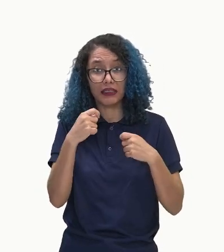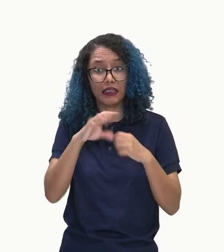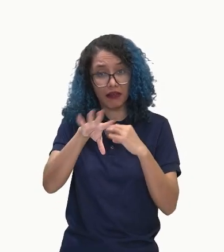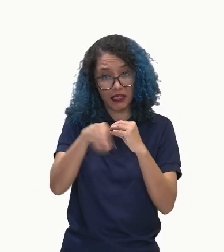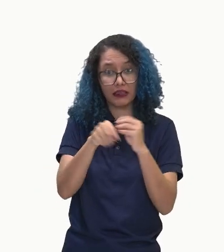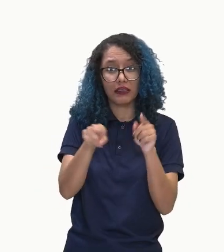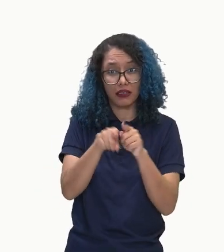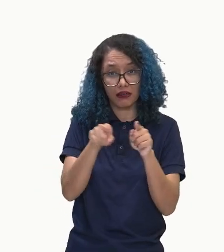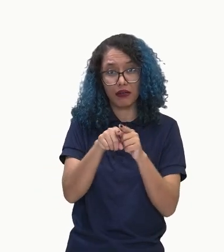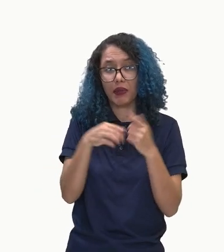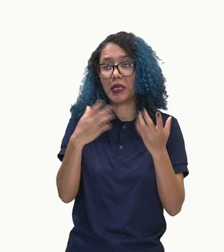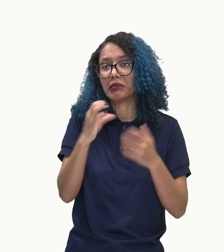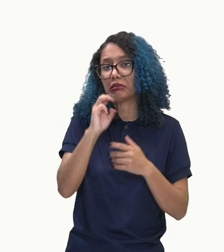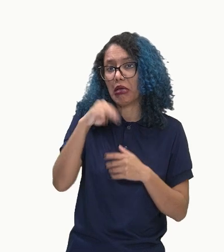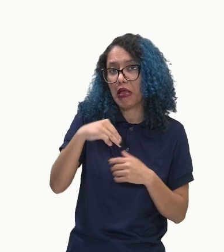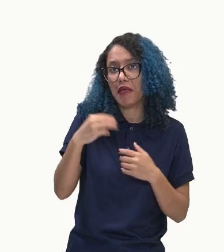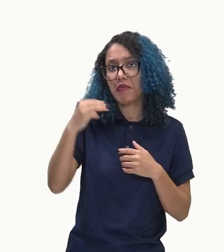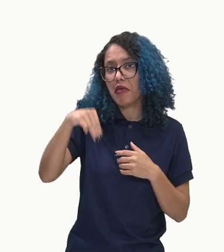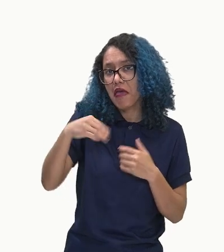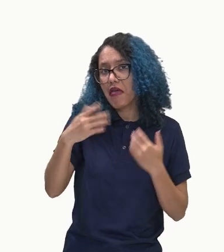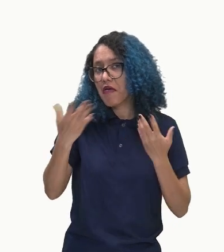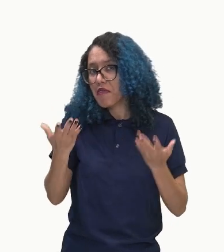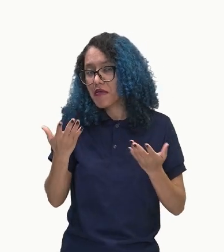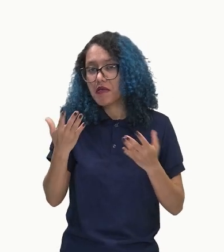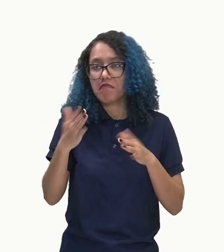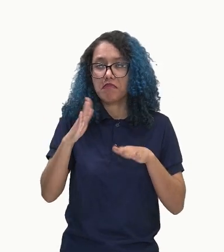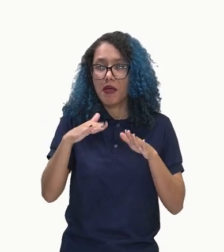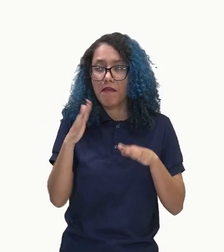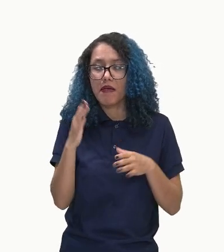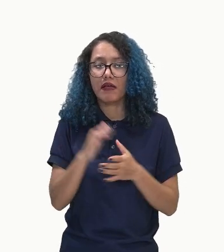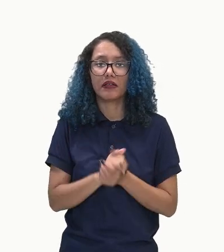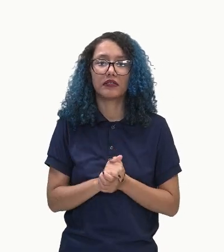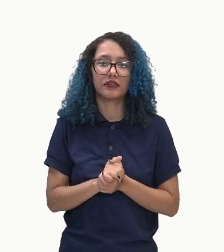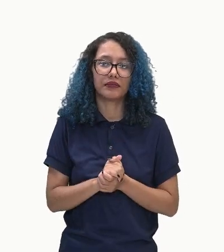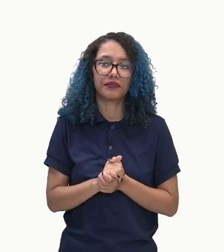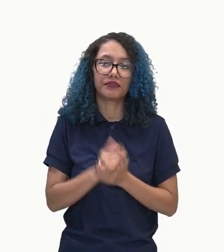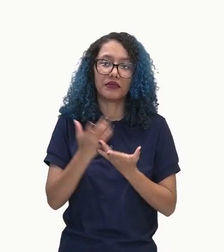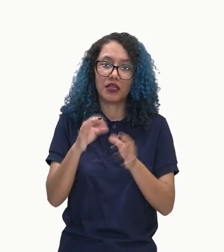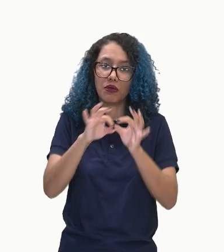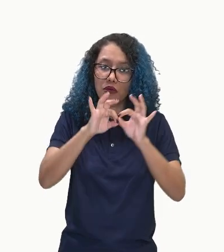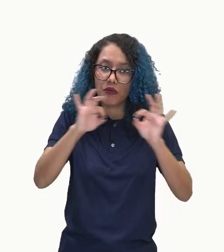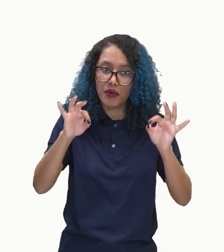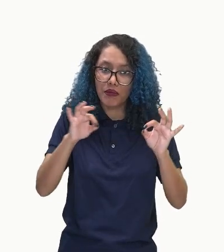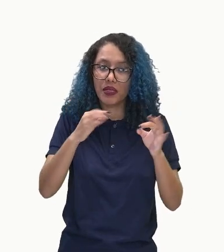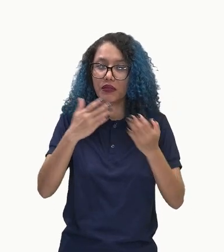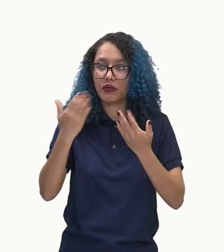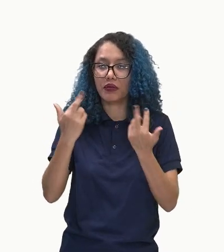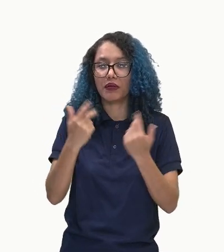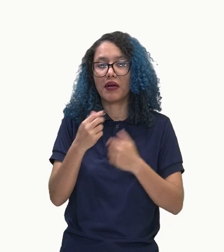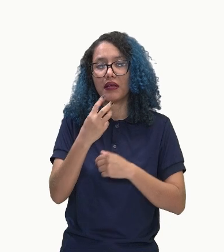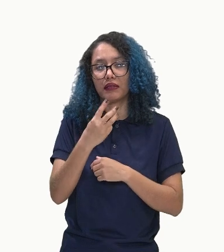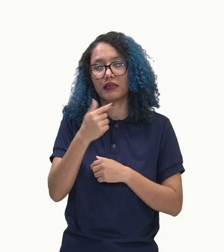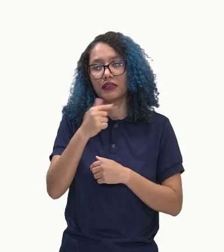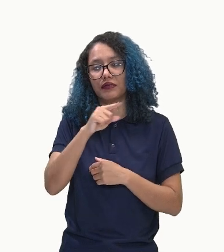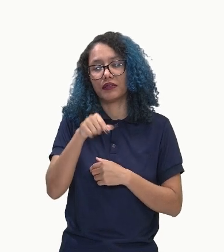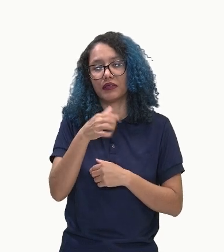unidade estava, tá legal? Vamos aceitar dessa forma, que o comprimento, no nosso caso, é 3,14 vezes 12, porque 12 é o diâmetro, então o